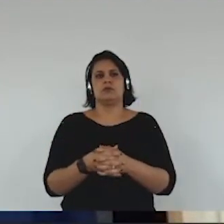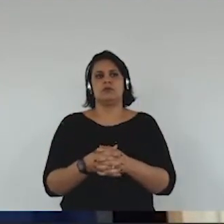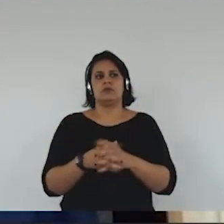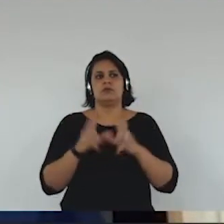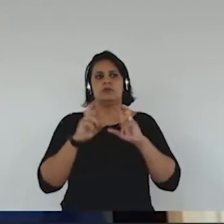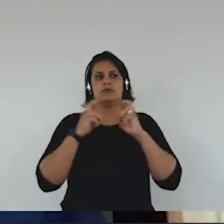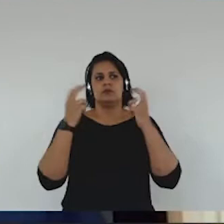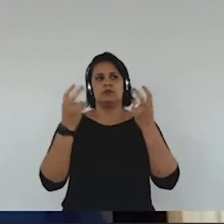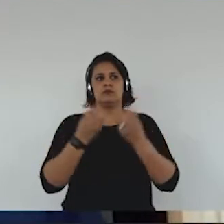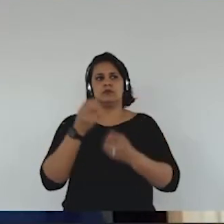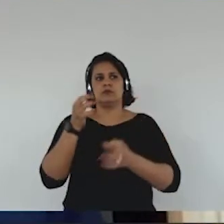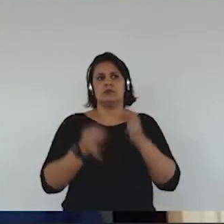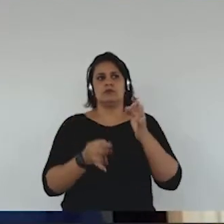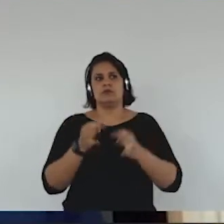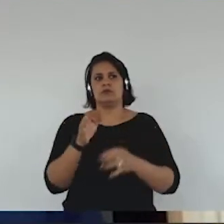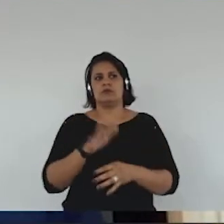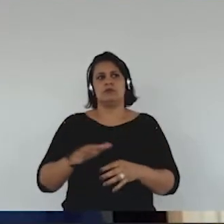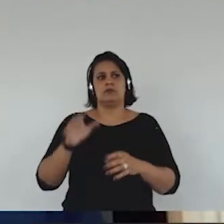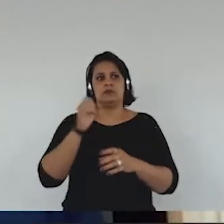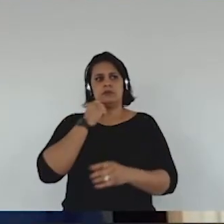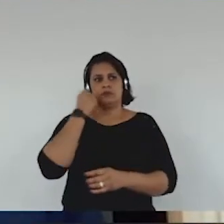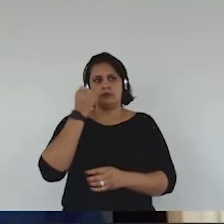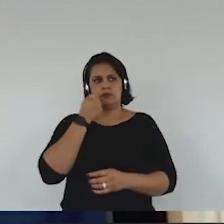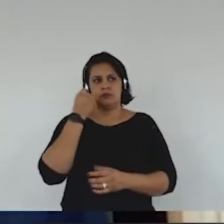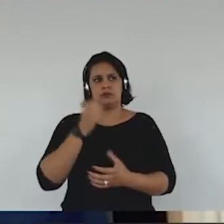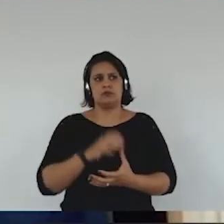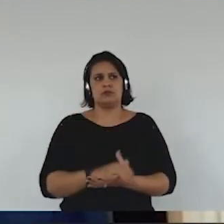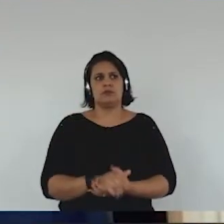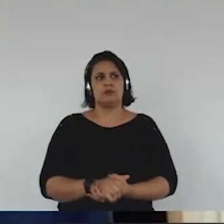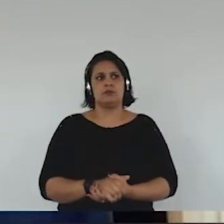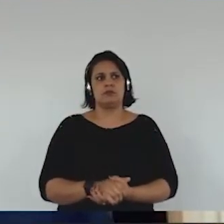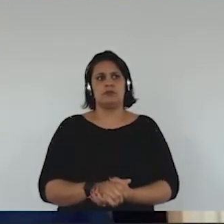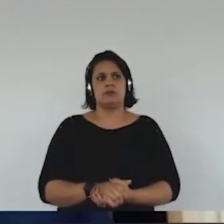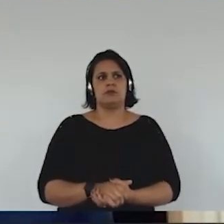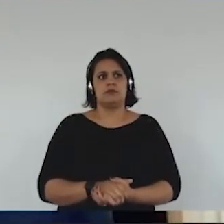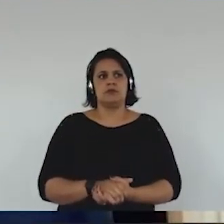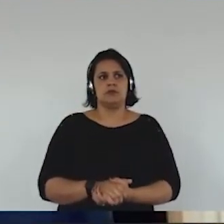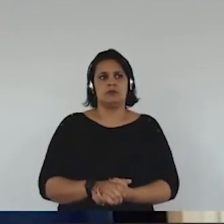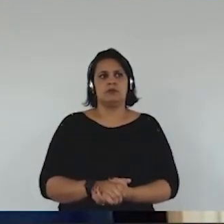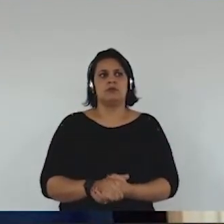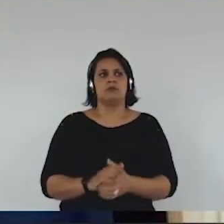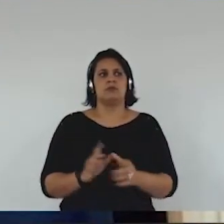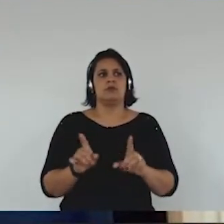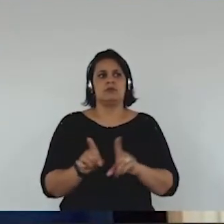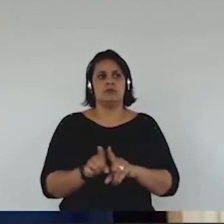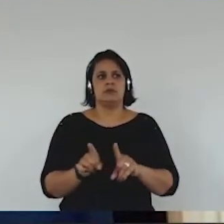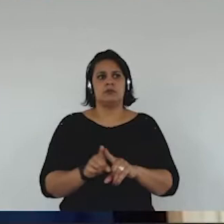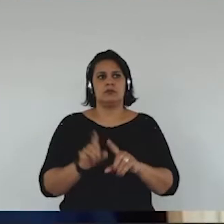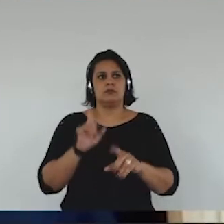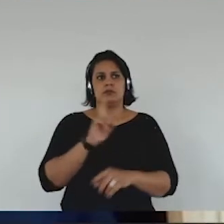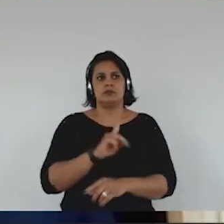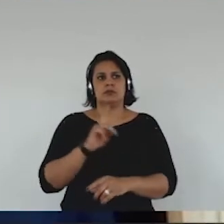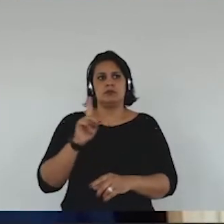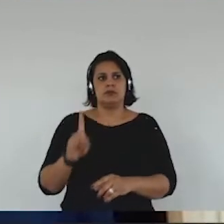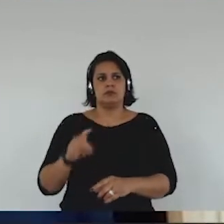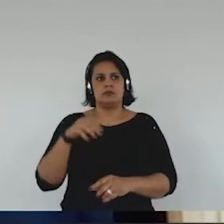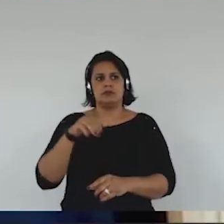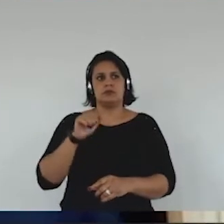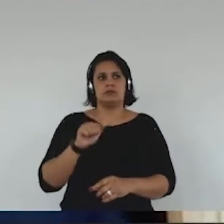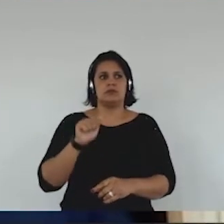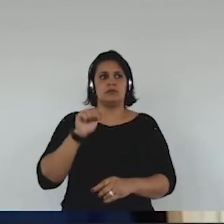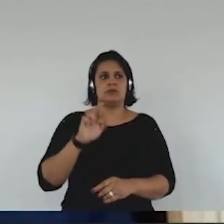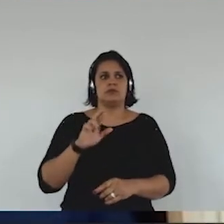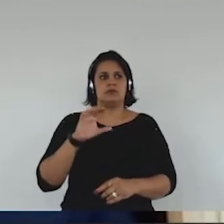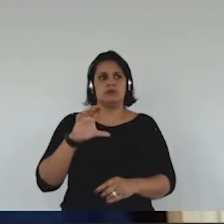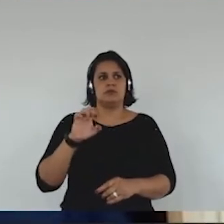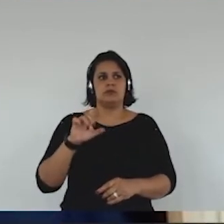Senado Federal para a revisão da lei de arbitragem. Temos também o professor Marcelo Roberto Ferro, professor da PUC